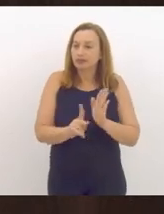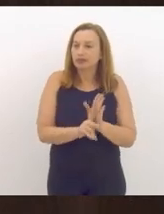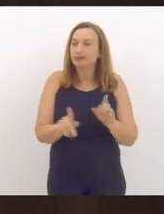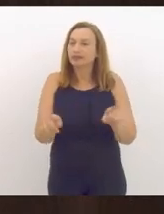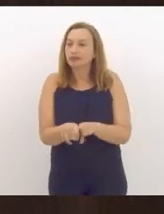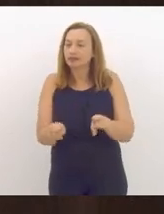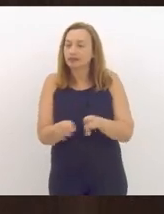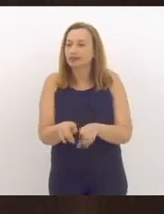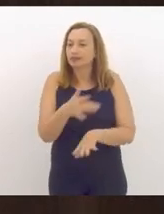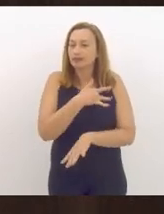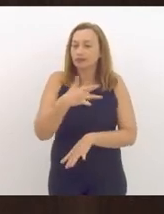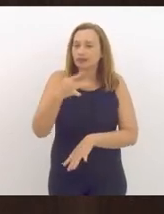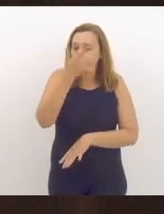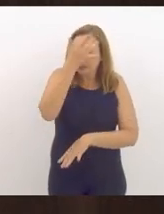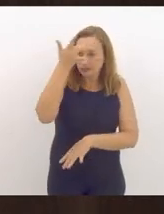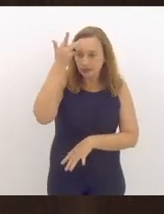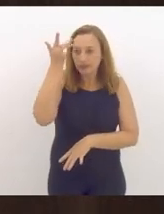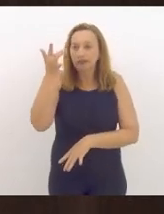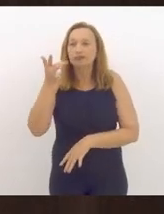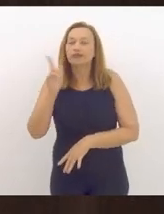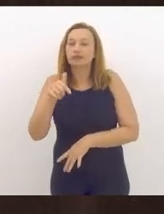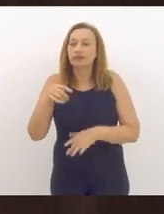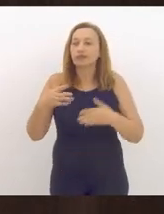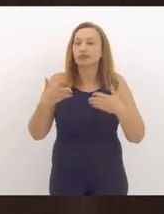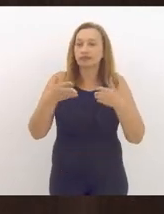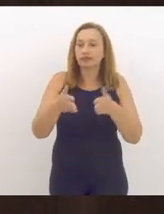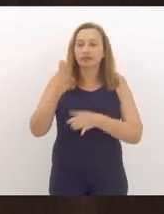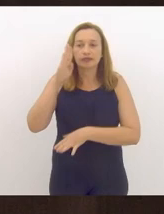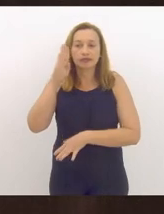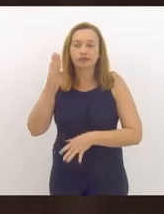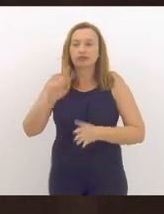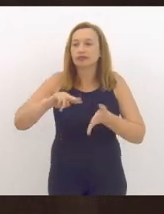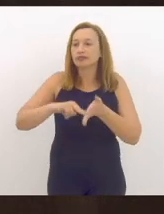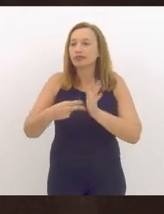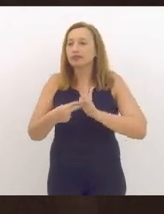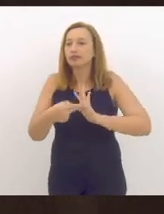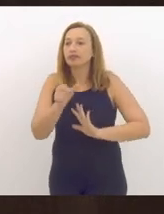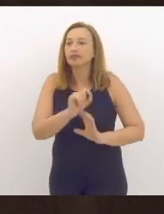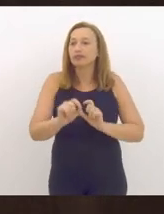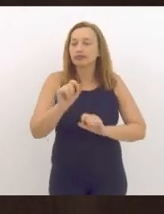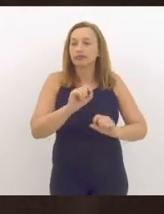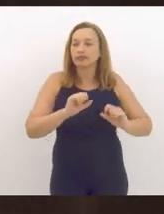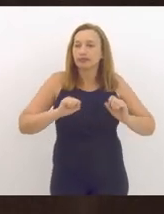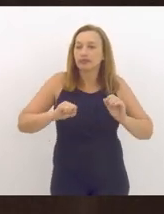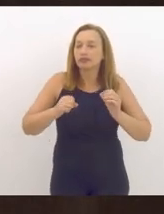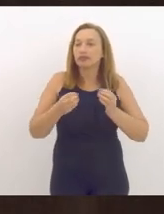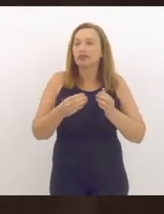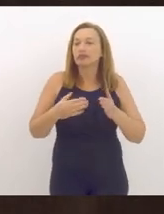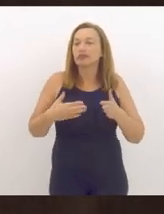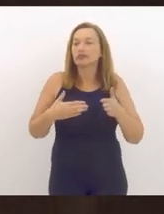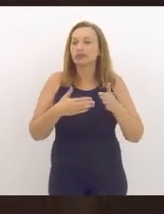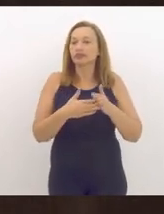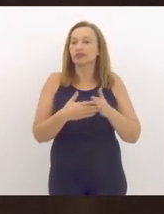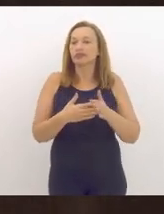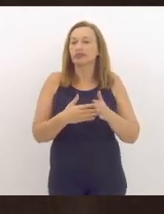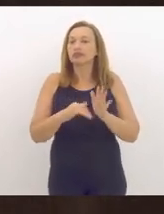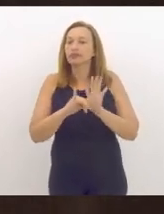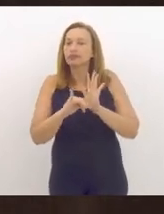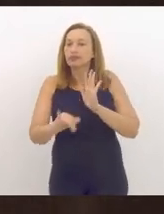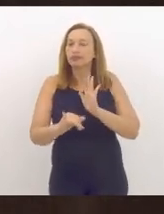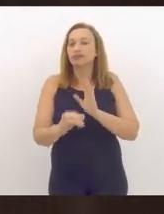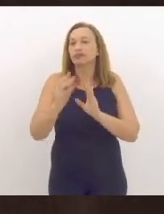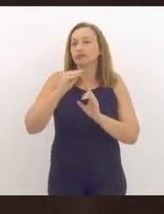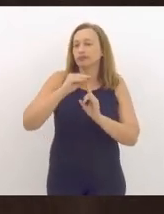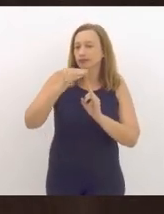tratavam de saúde mental é central. Isso significa que o impacto feito pelo edital da